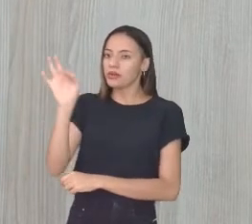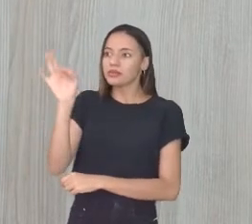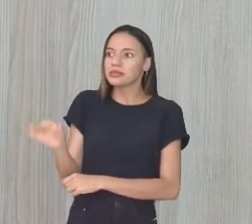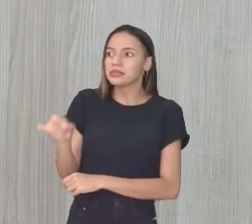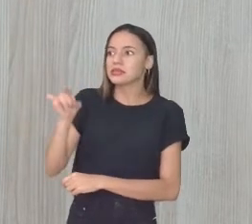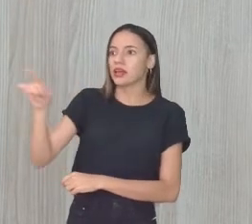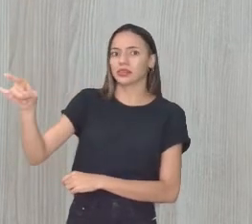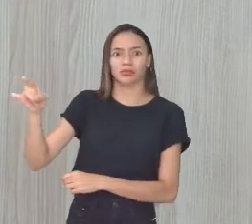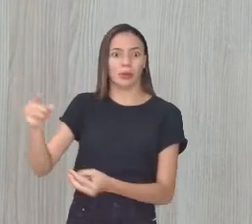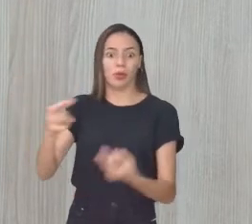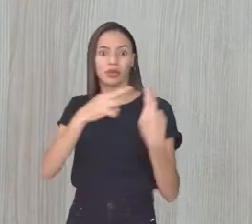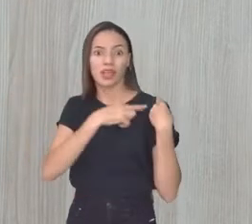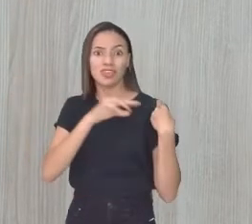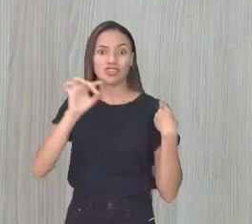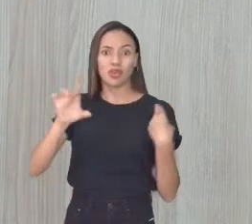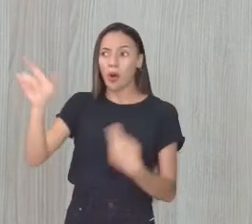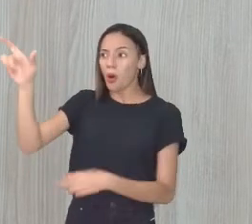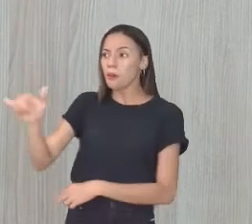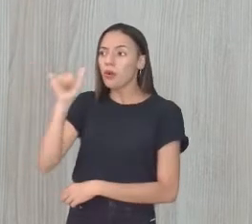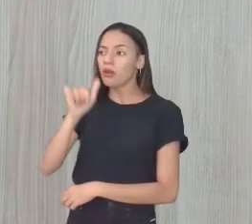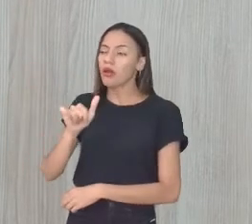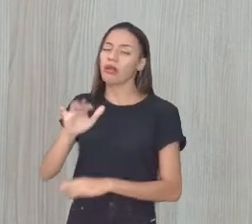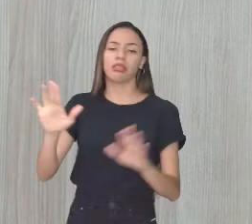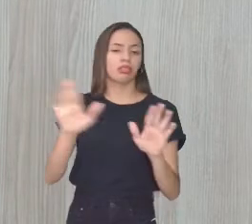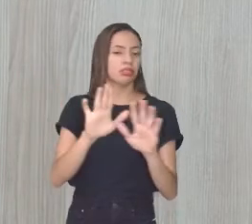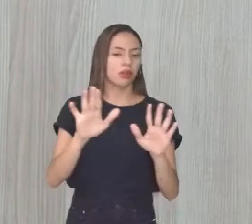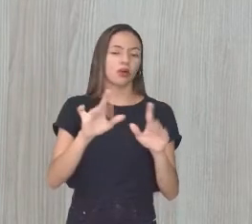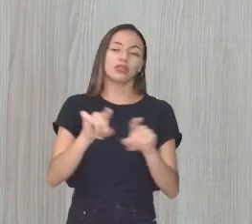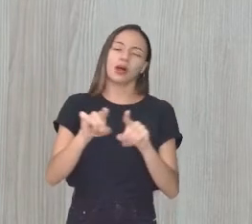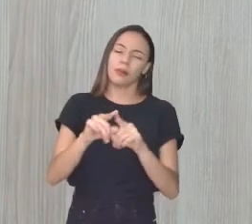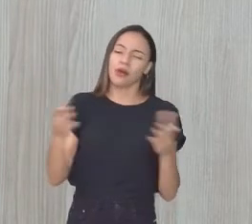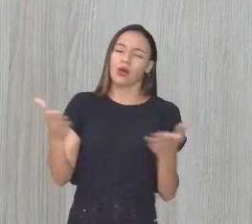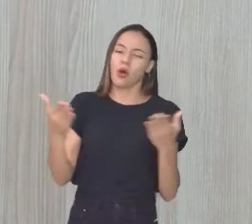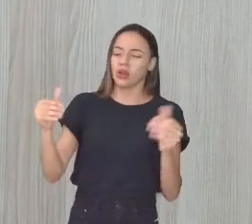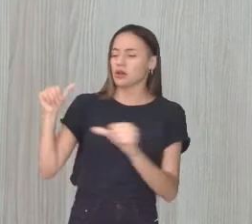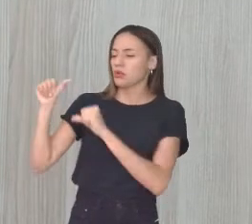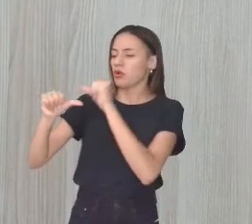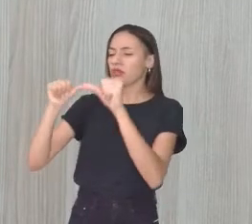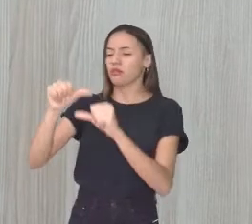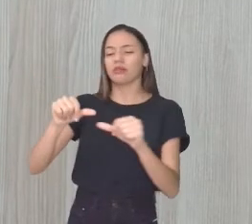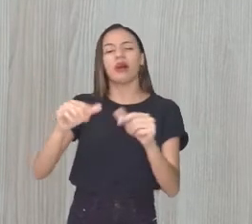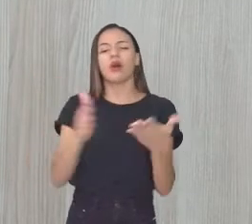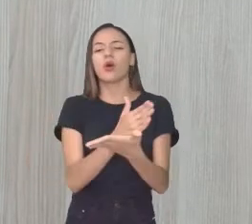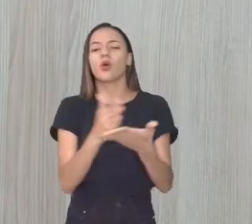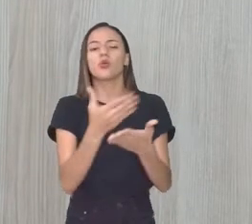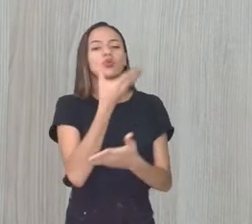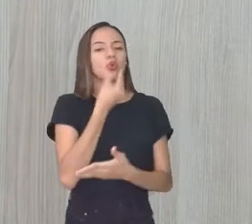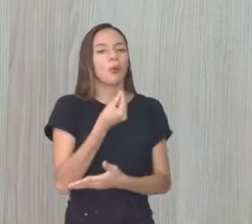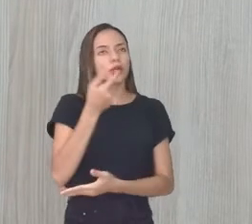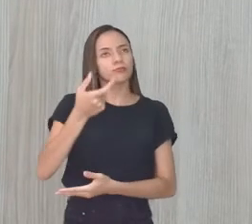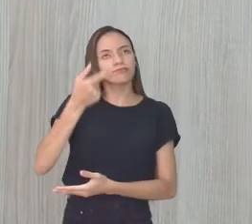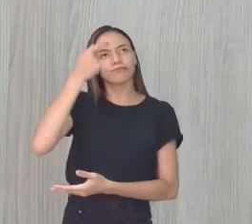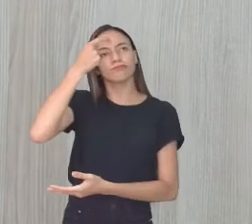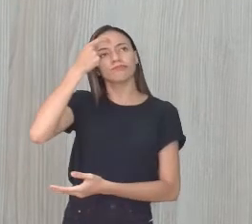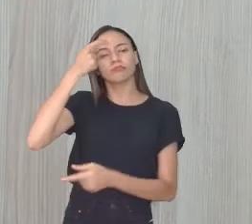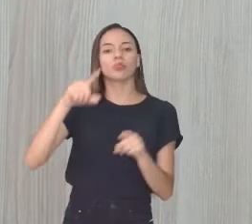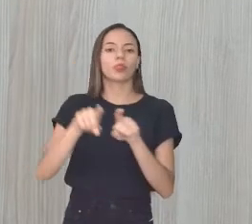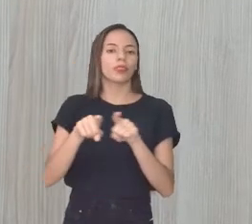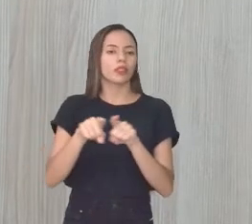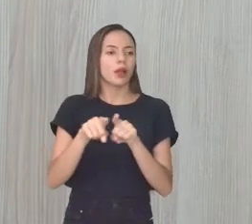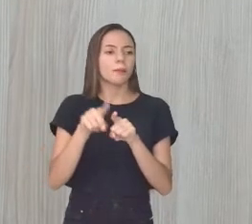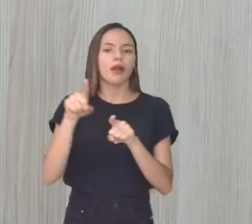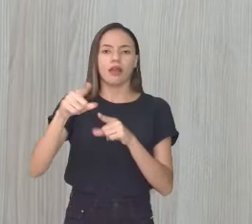isso já está mudando, modificando, né? Tem homens que já estão se conscientizando que também fazem parte